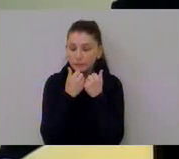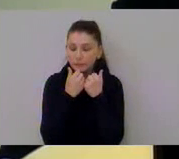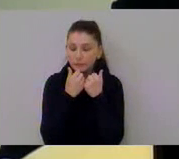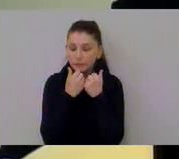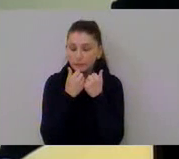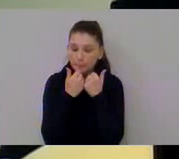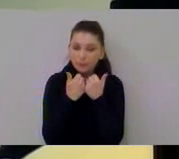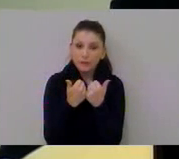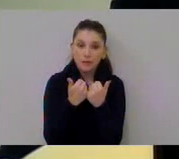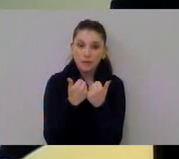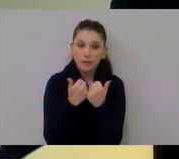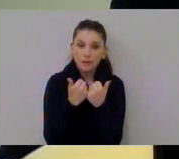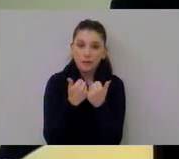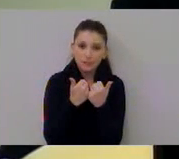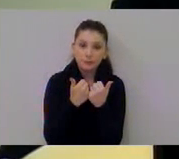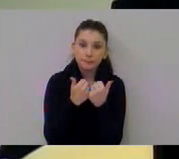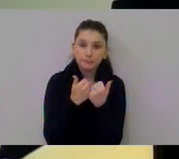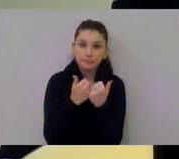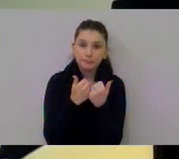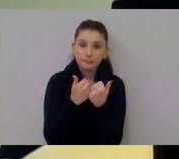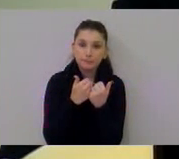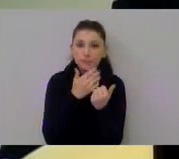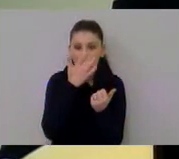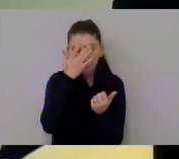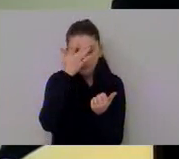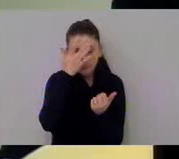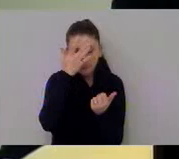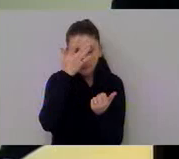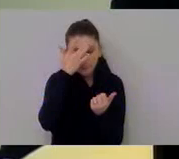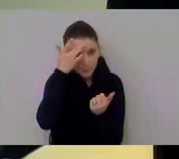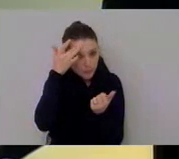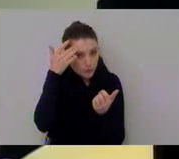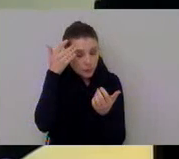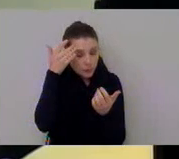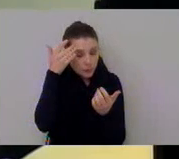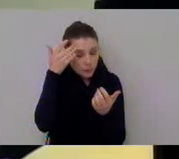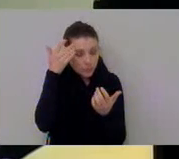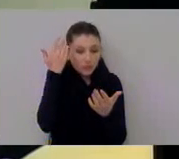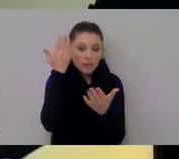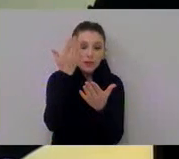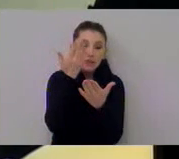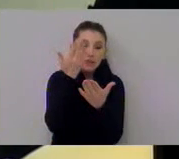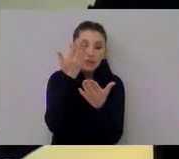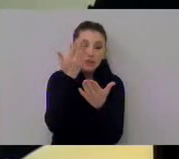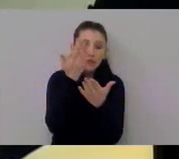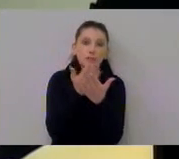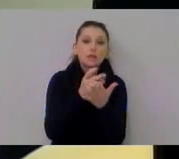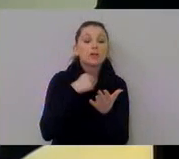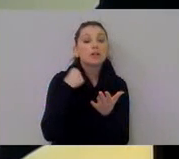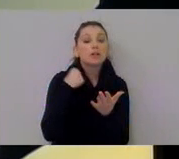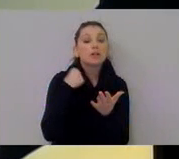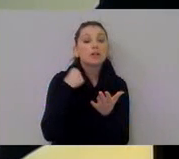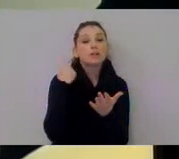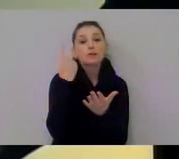acreditar cada vez mais que nós precisamos ter